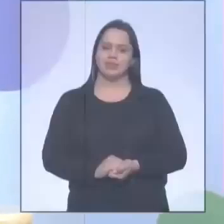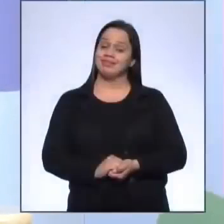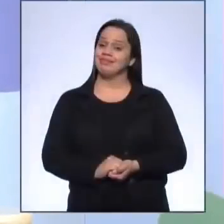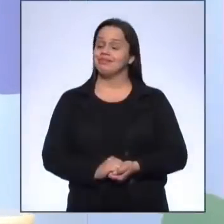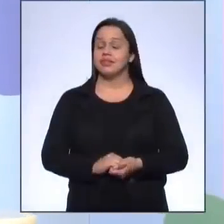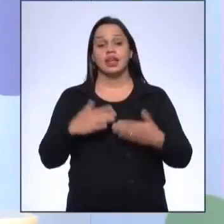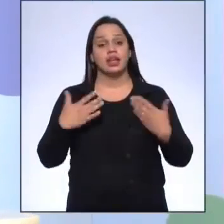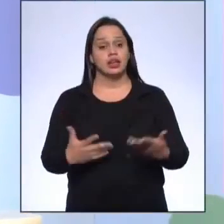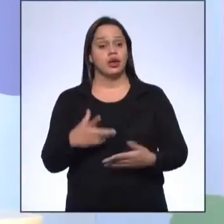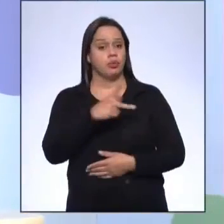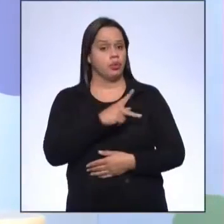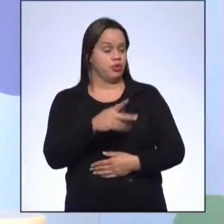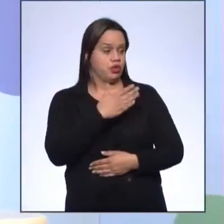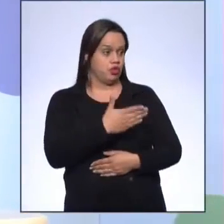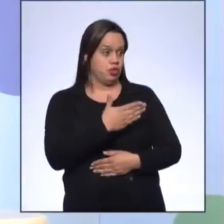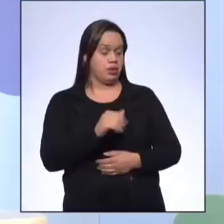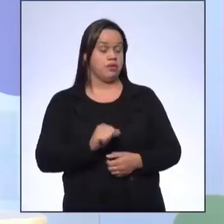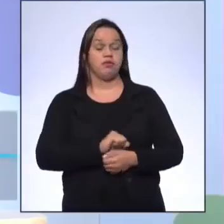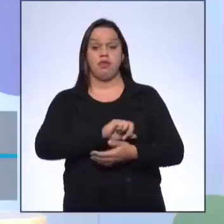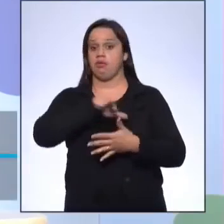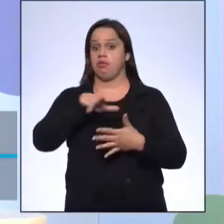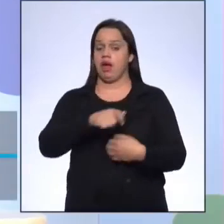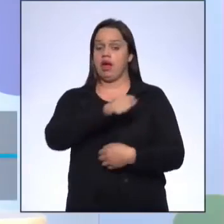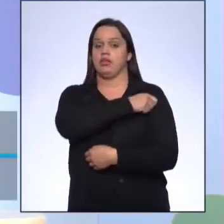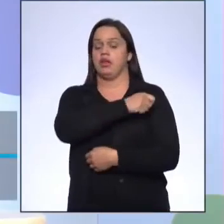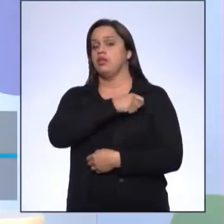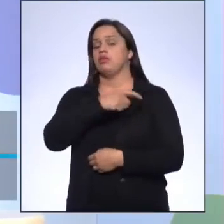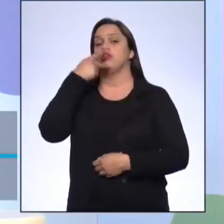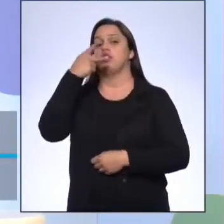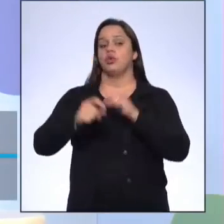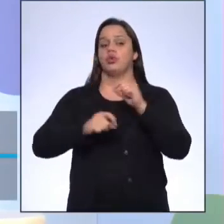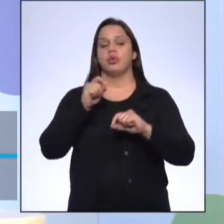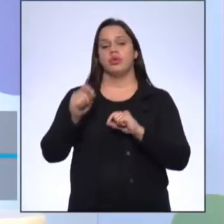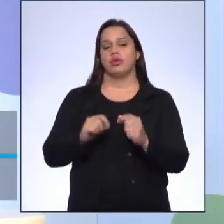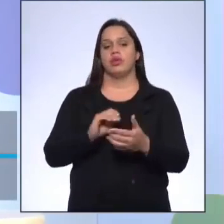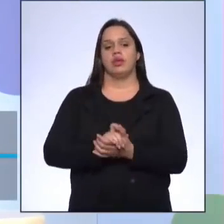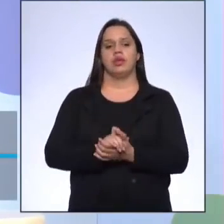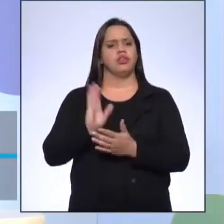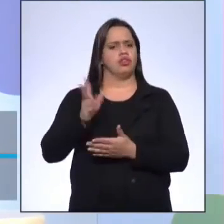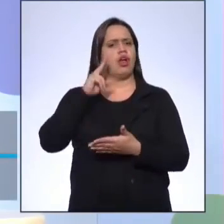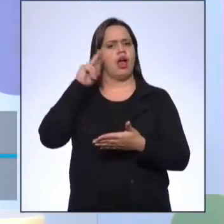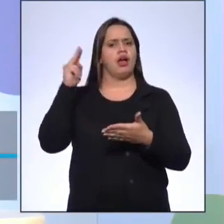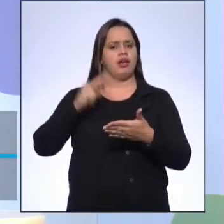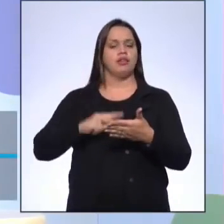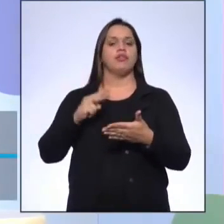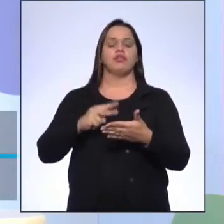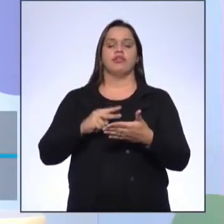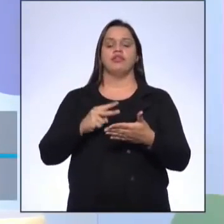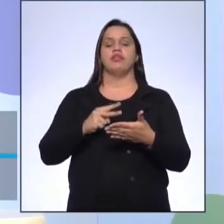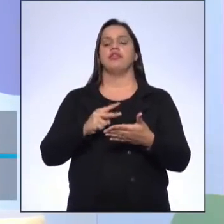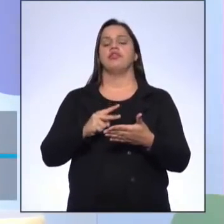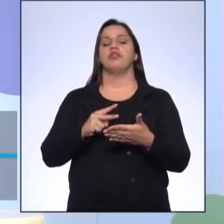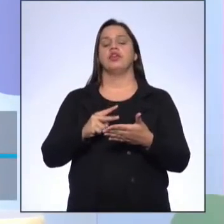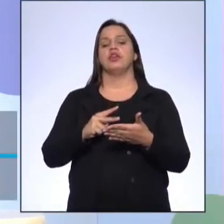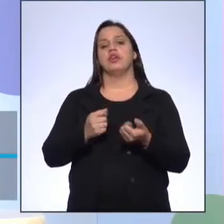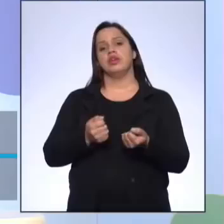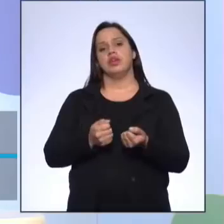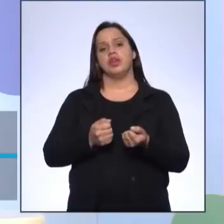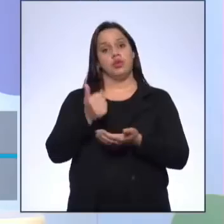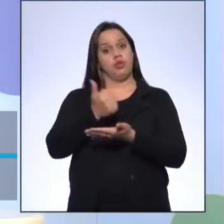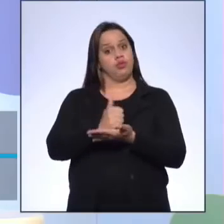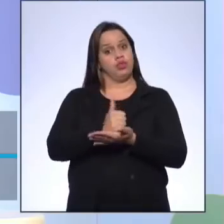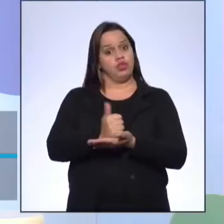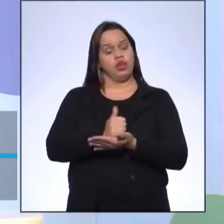Então, professora, muitos alunos aqui, eles citam, né, que já viram justamente em